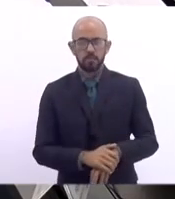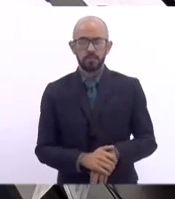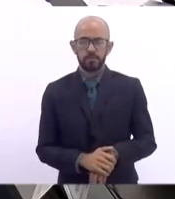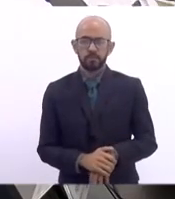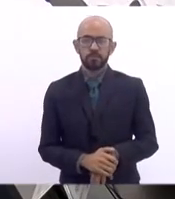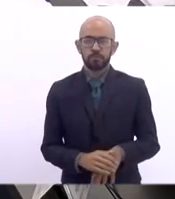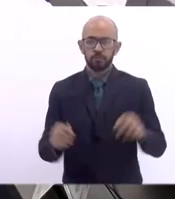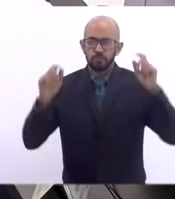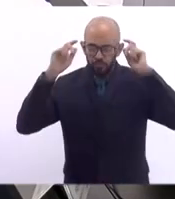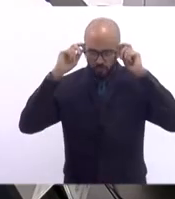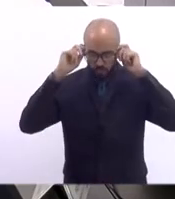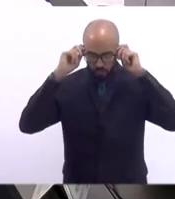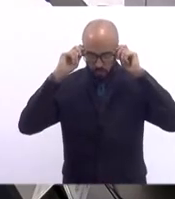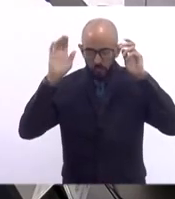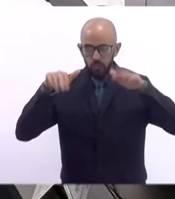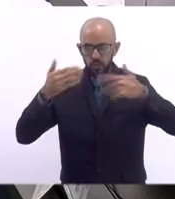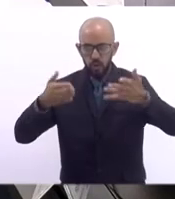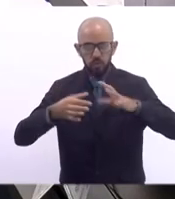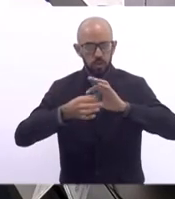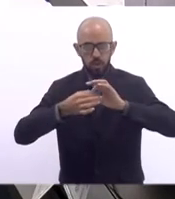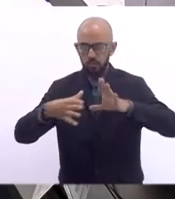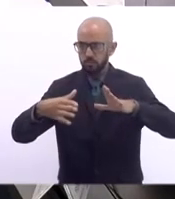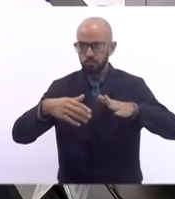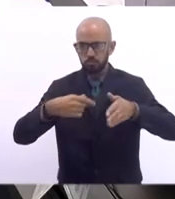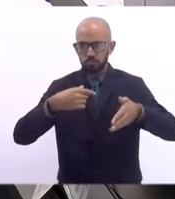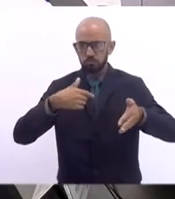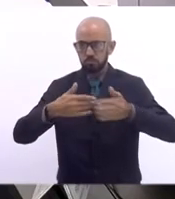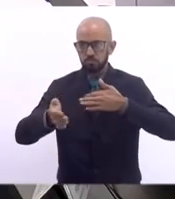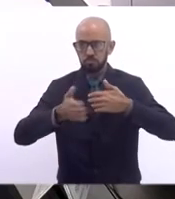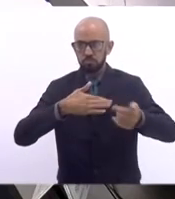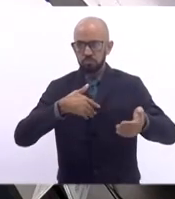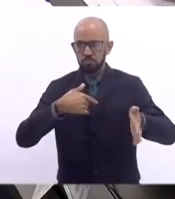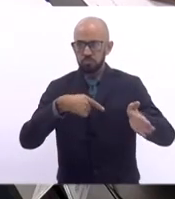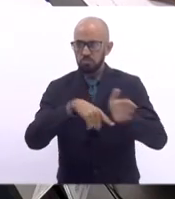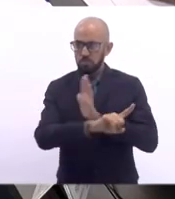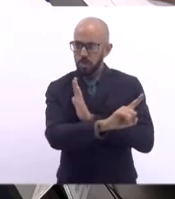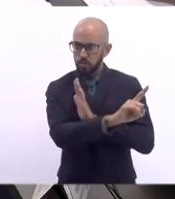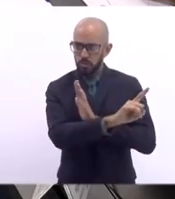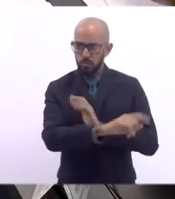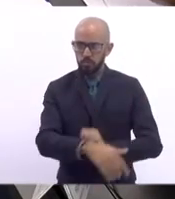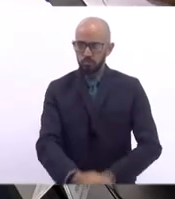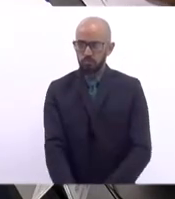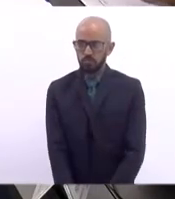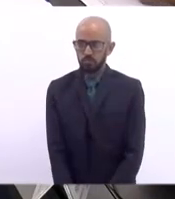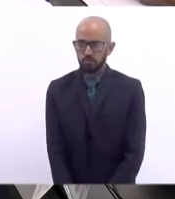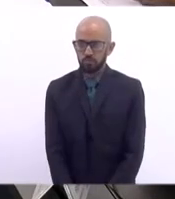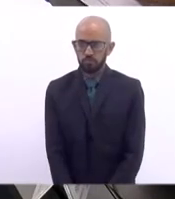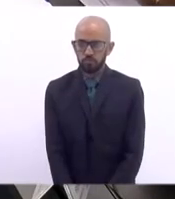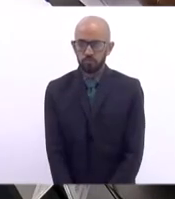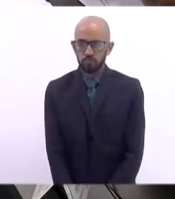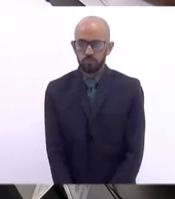bom tá franqueada aqui e a palavra